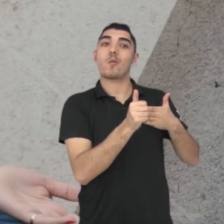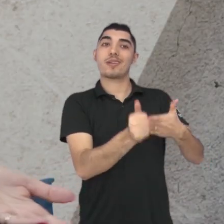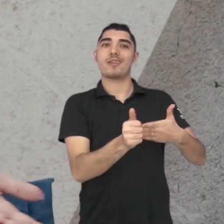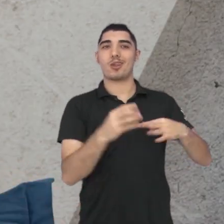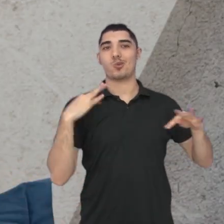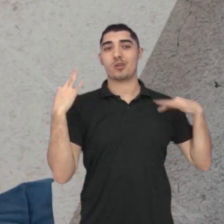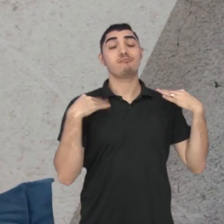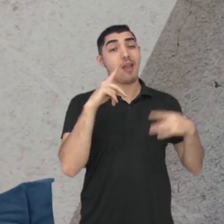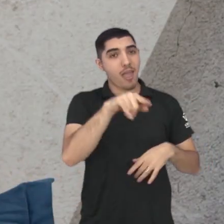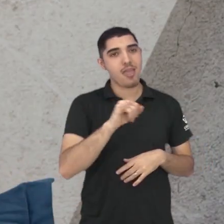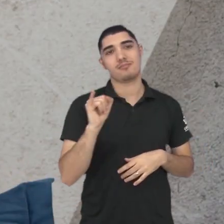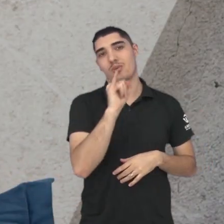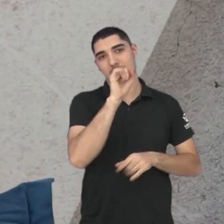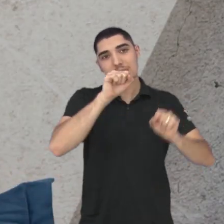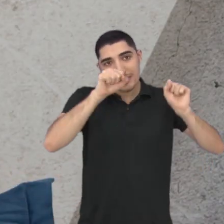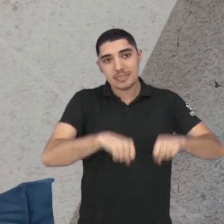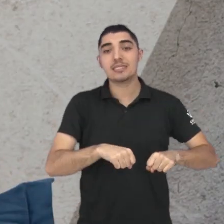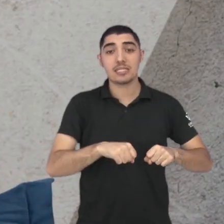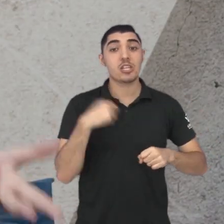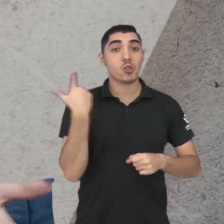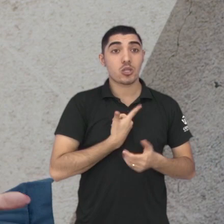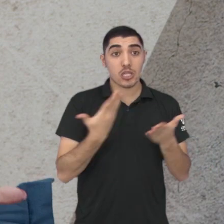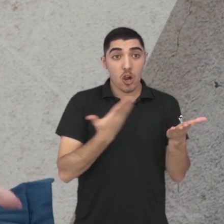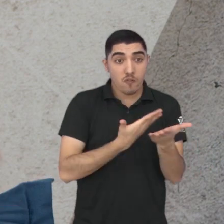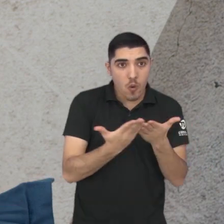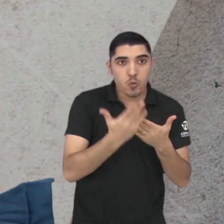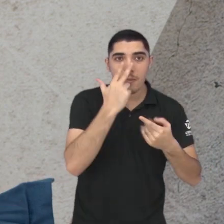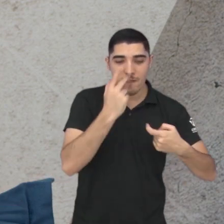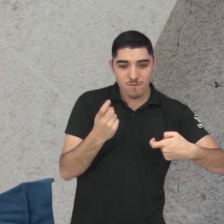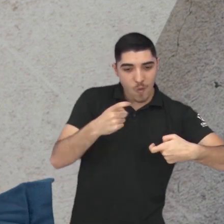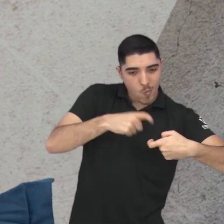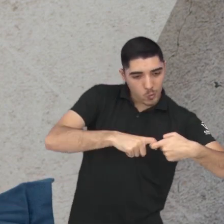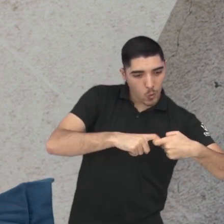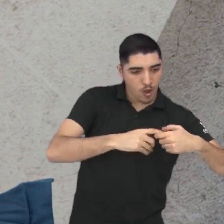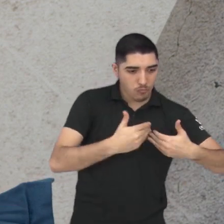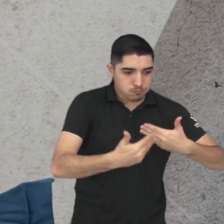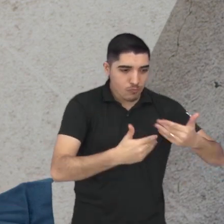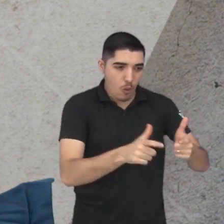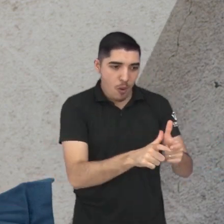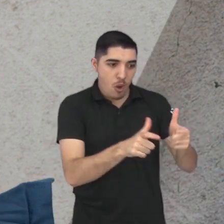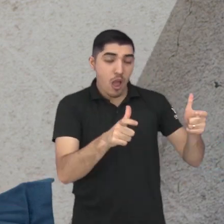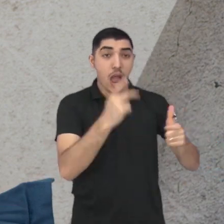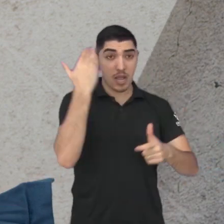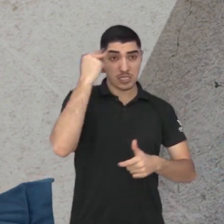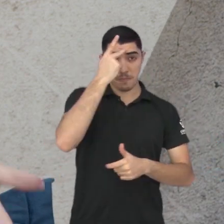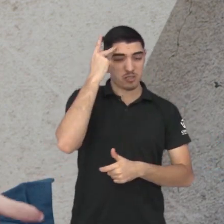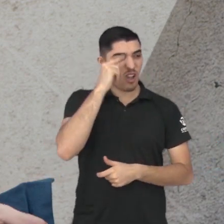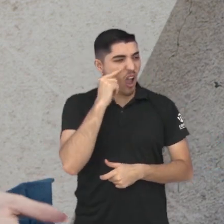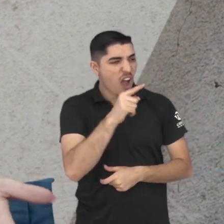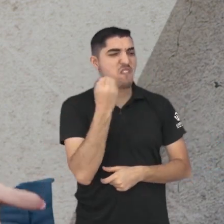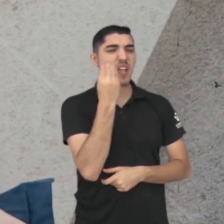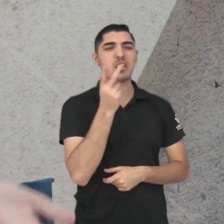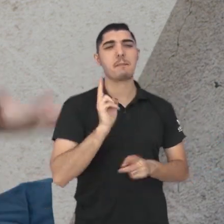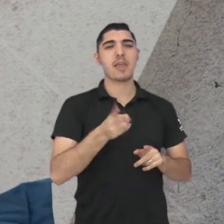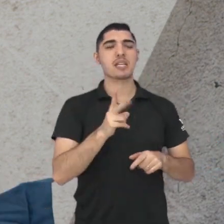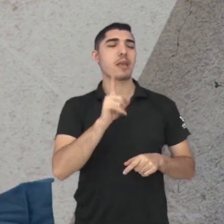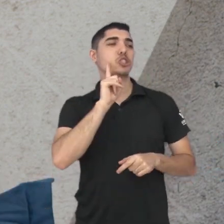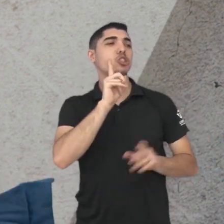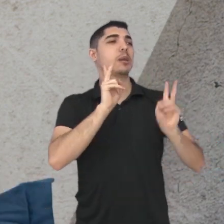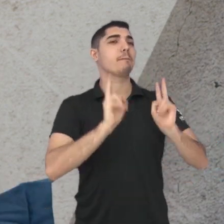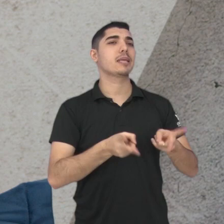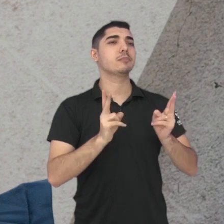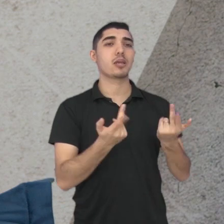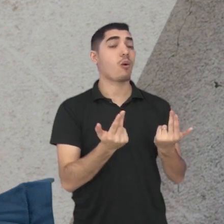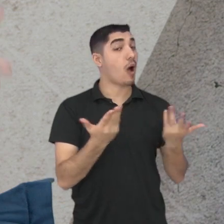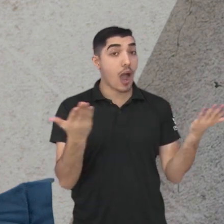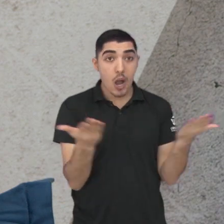muito importante, né, a gente está tendo esse resgate com um outro olhar. As pessoas antes, elas iam muito no automático viajar. Então, a